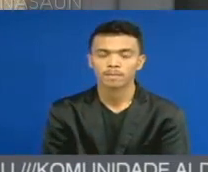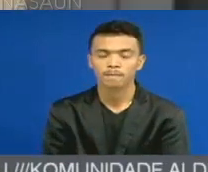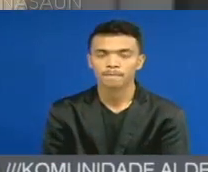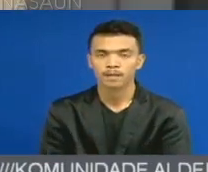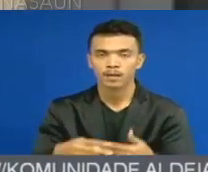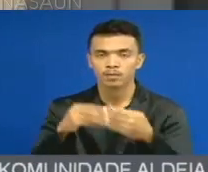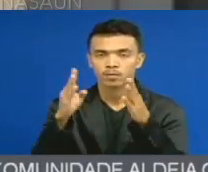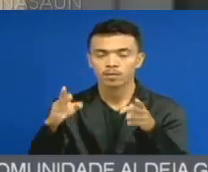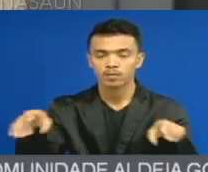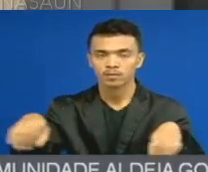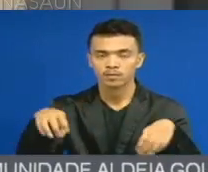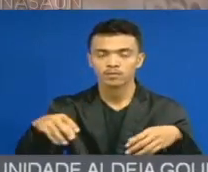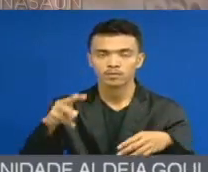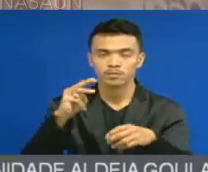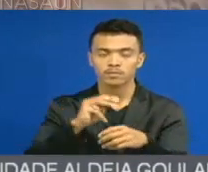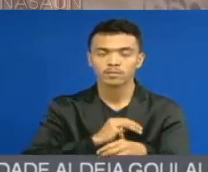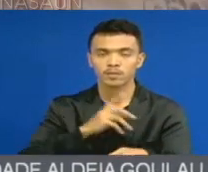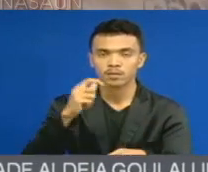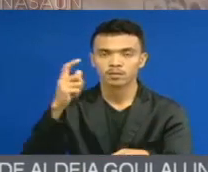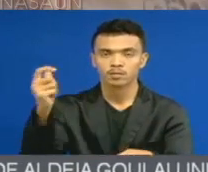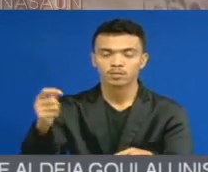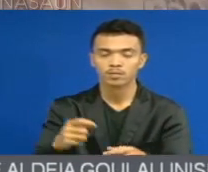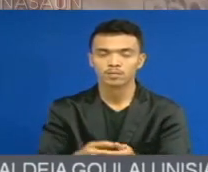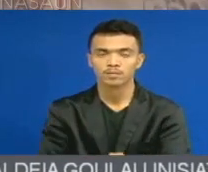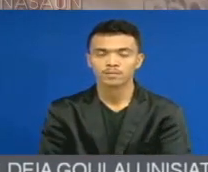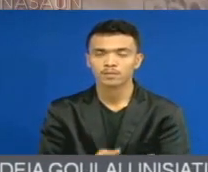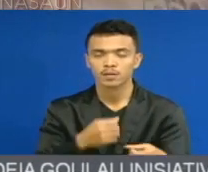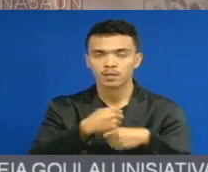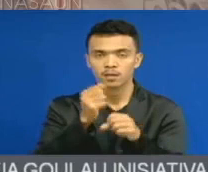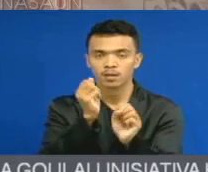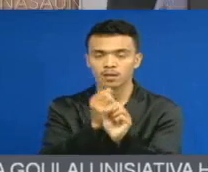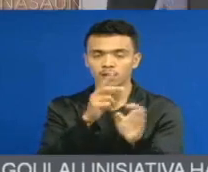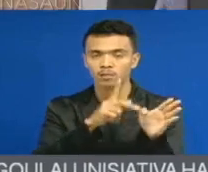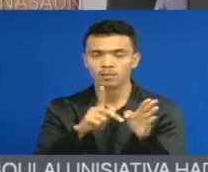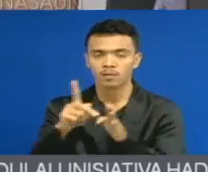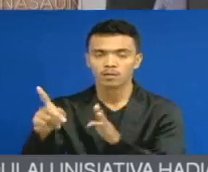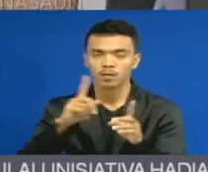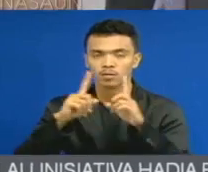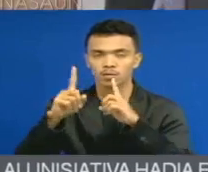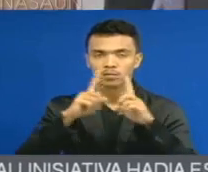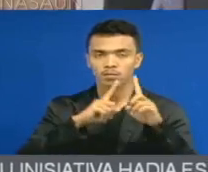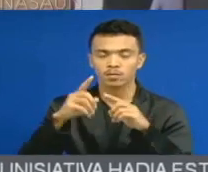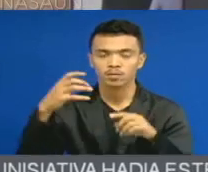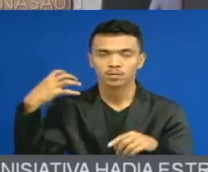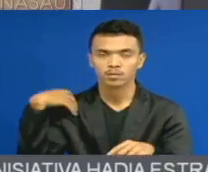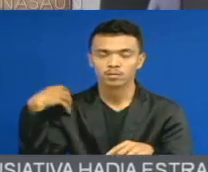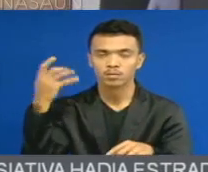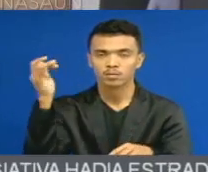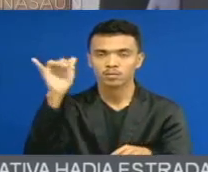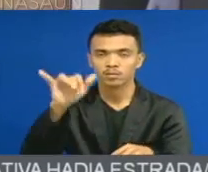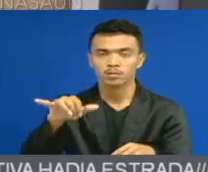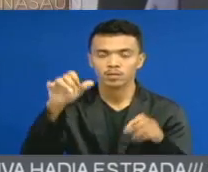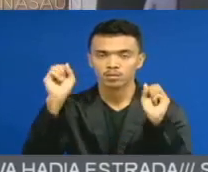Autoridade de Serviço Municipal de Gestão Mercado no Turismo Manatuto traça o na plano Atu coordena ho instituição relevante Sira